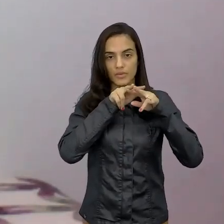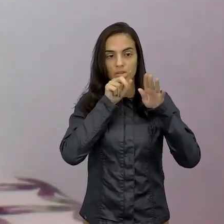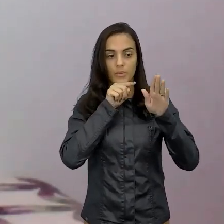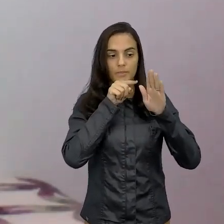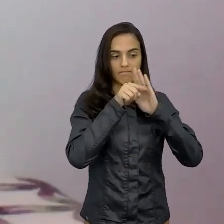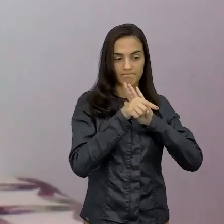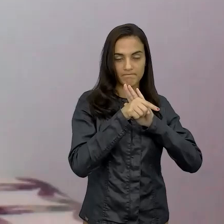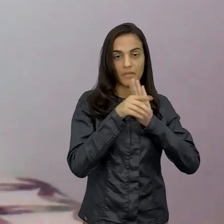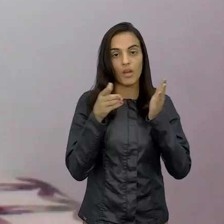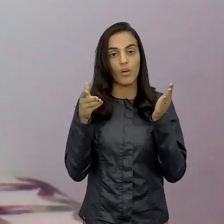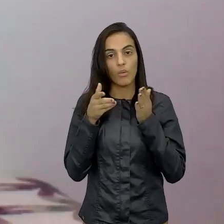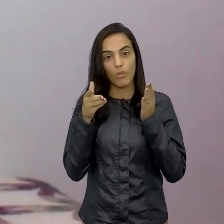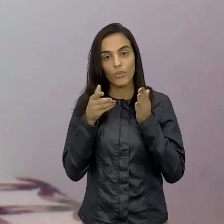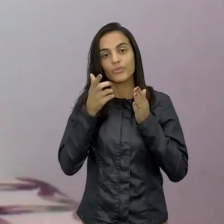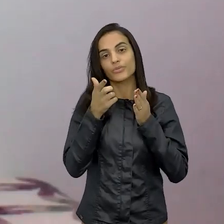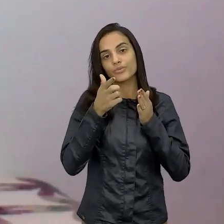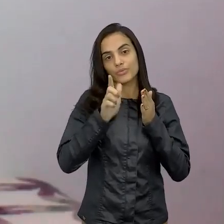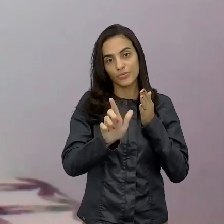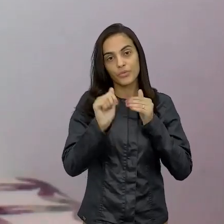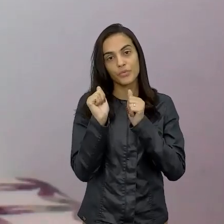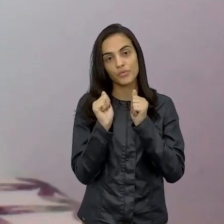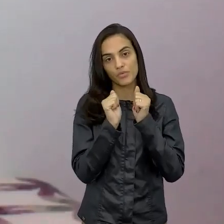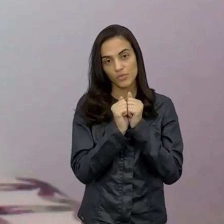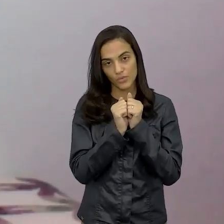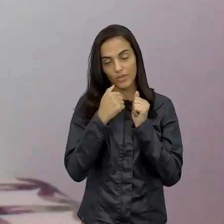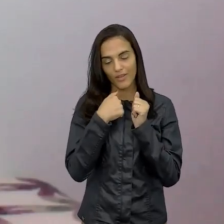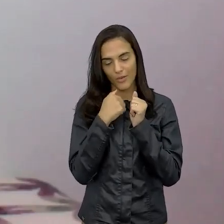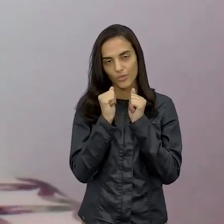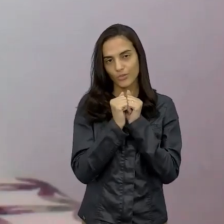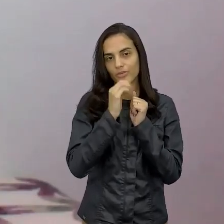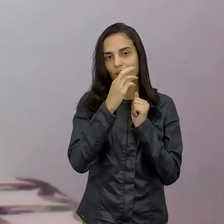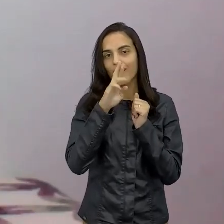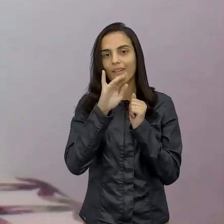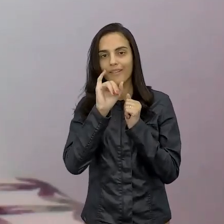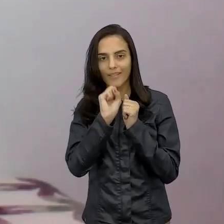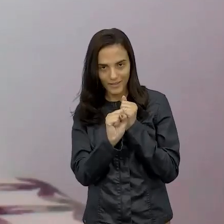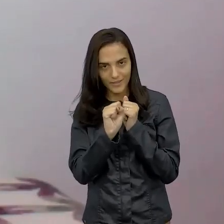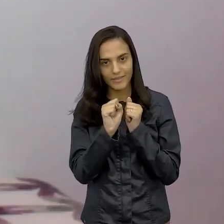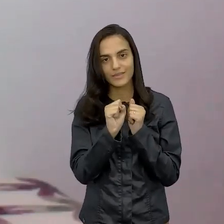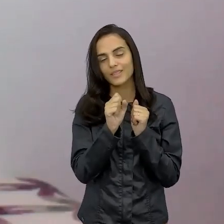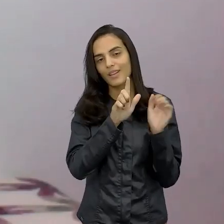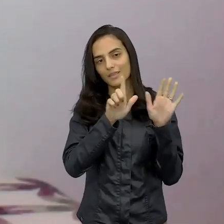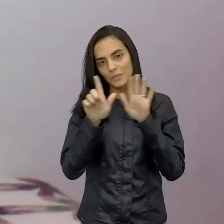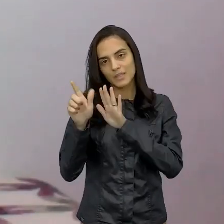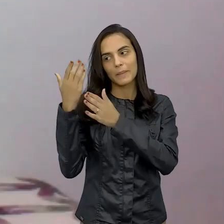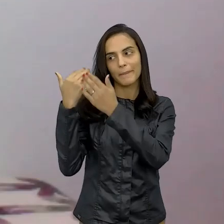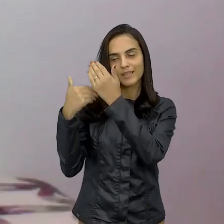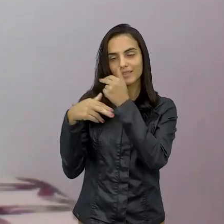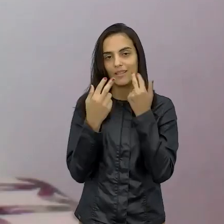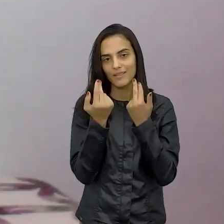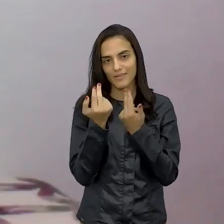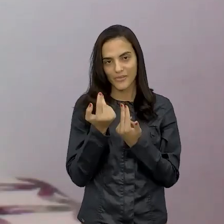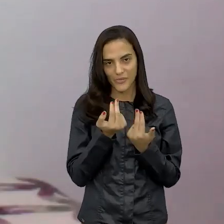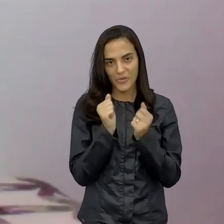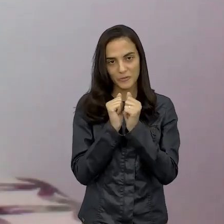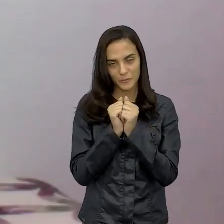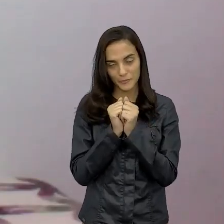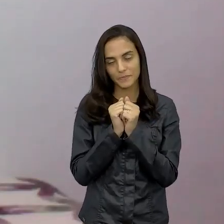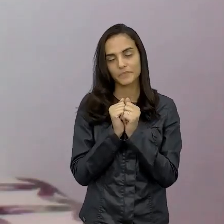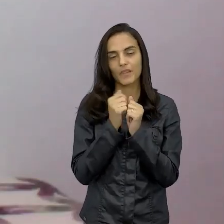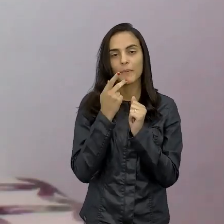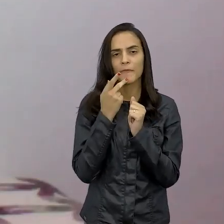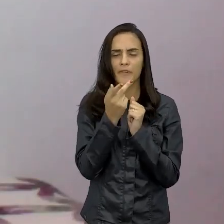Aprofundamento. Hoje estamos novamente juntas, eu e a Cris, né, como estivemos na semana passada com vocês,